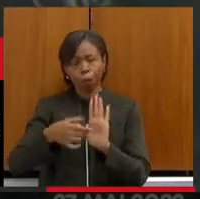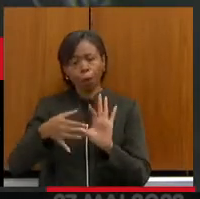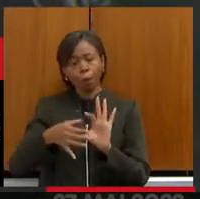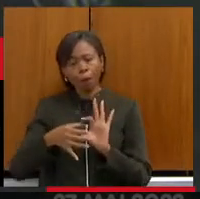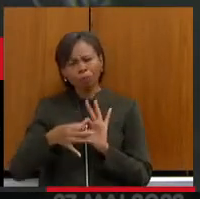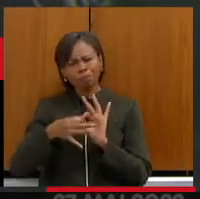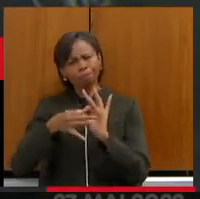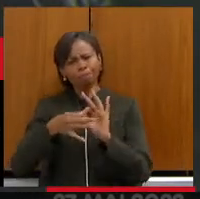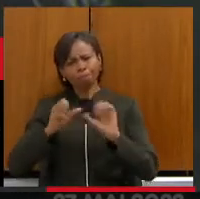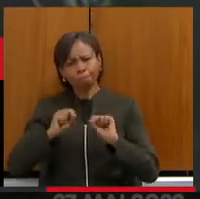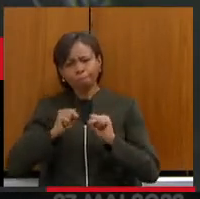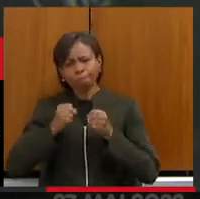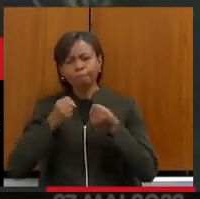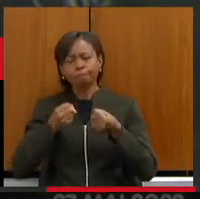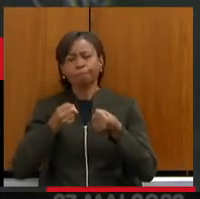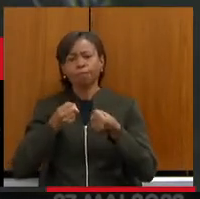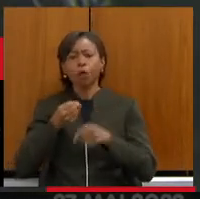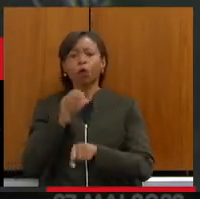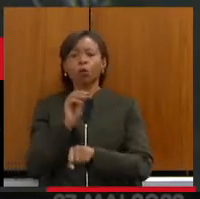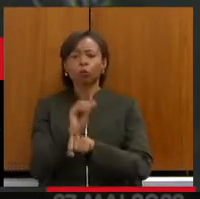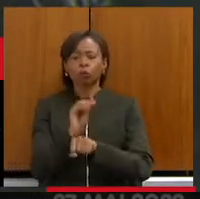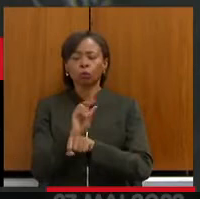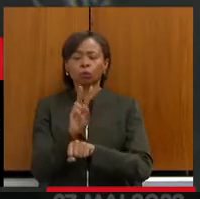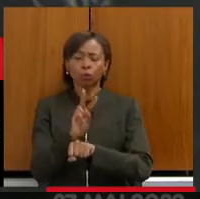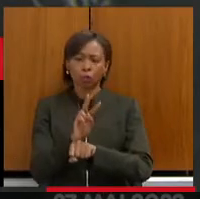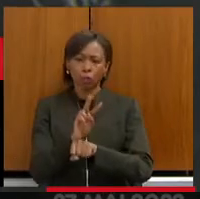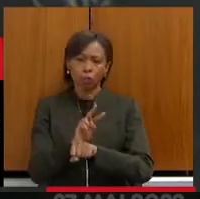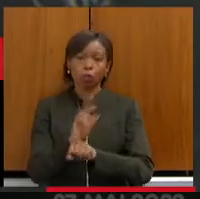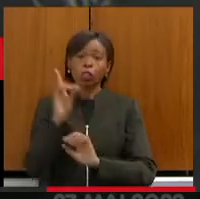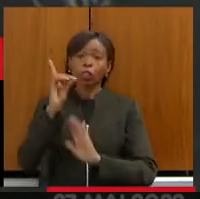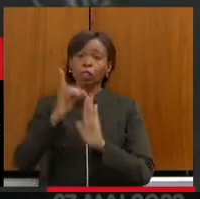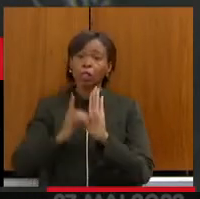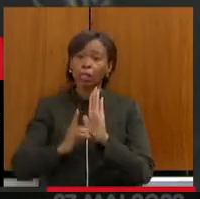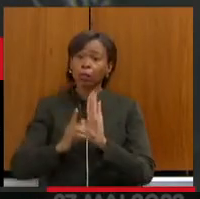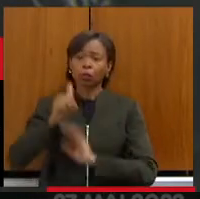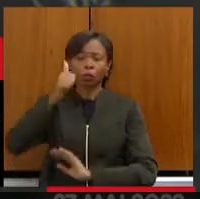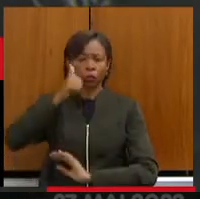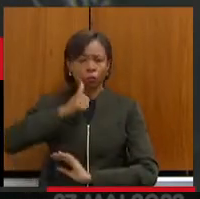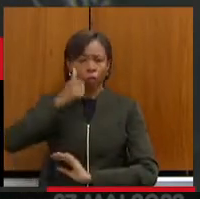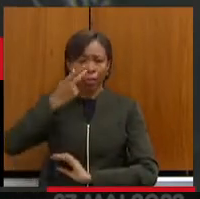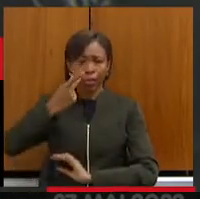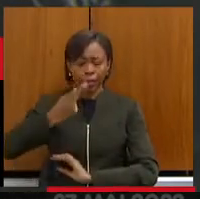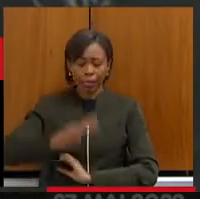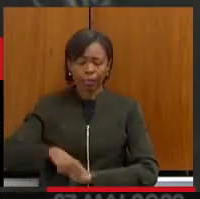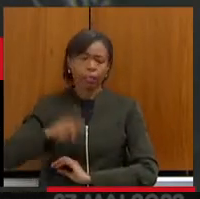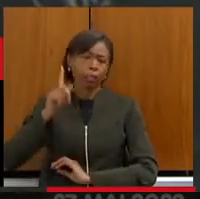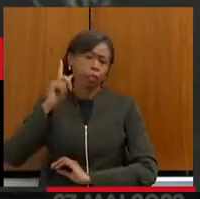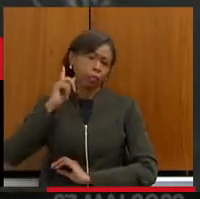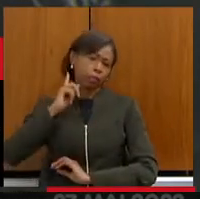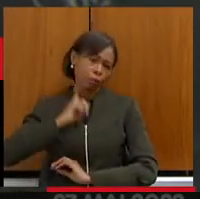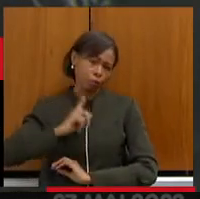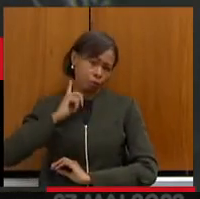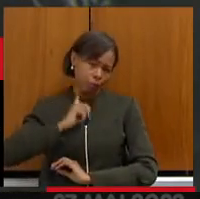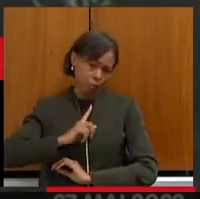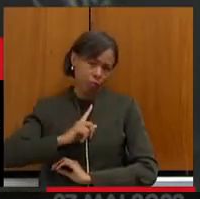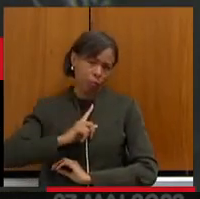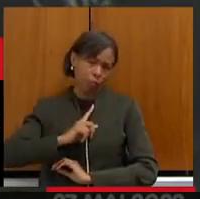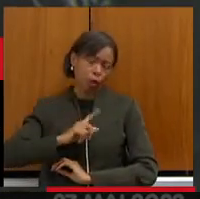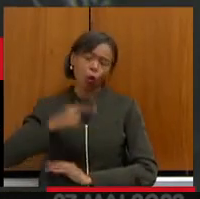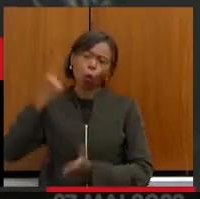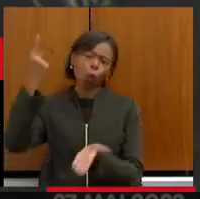em prol da promoção e proteção dos direitos das mulheres de Minas assentando no